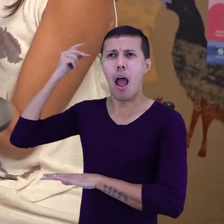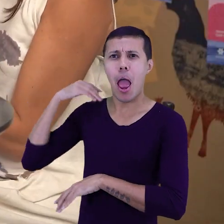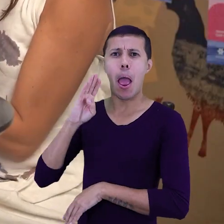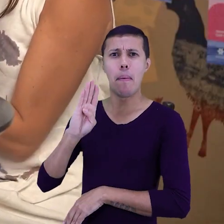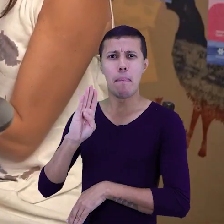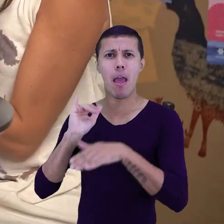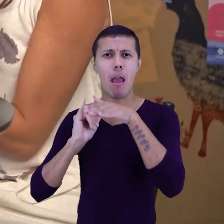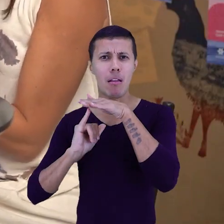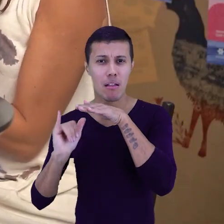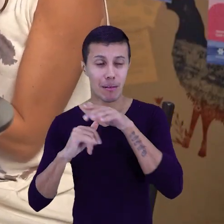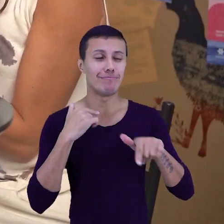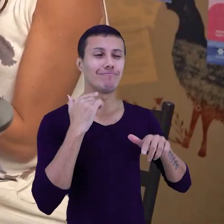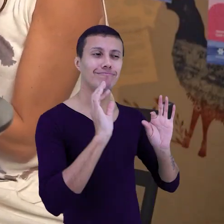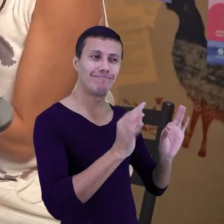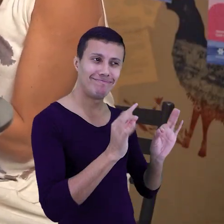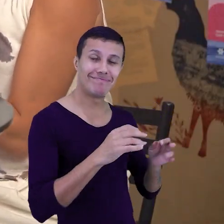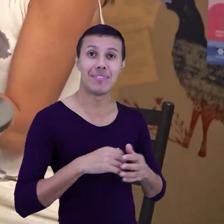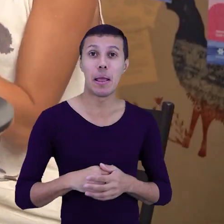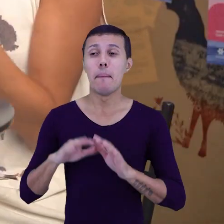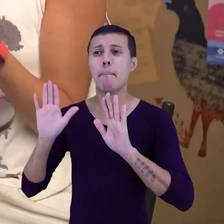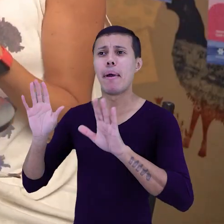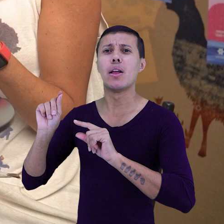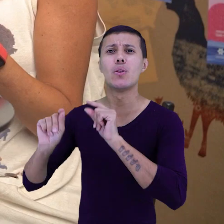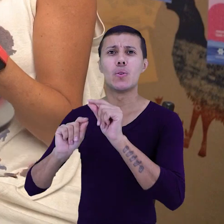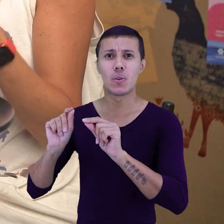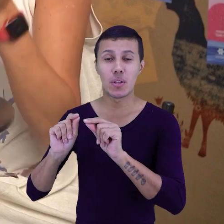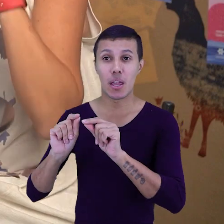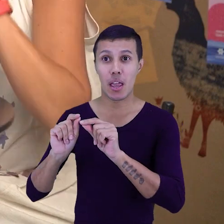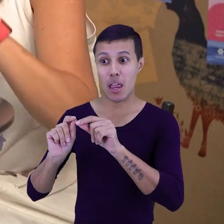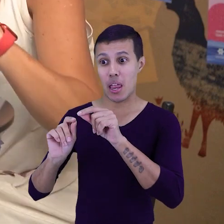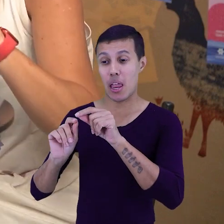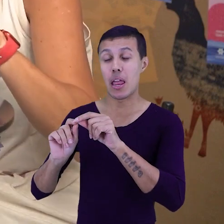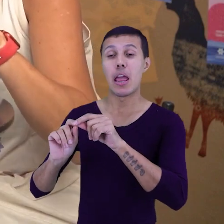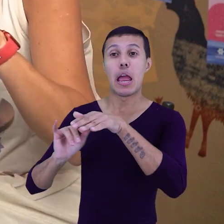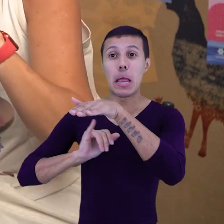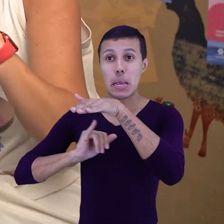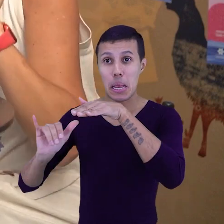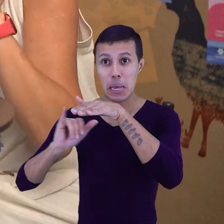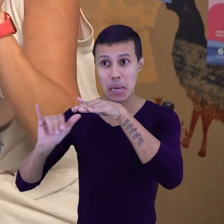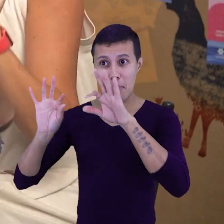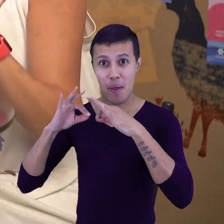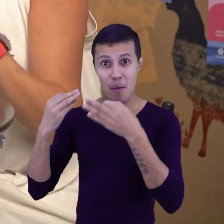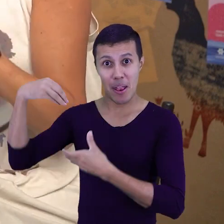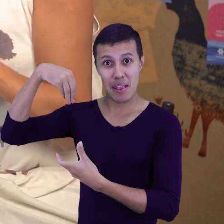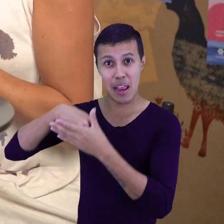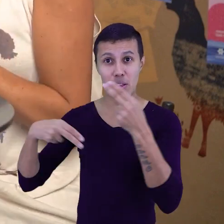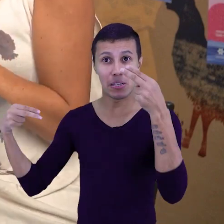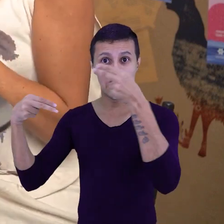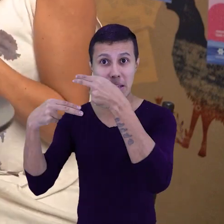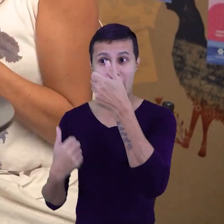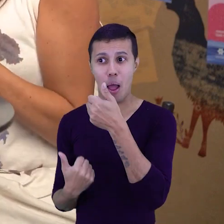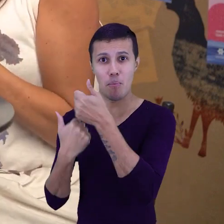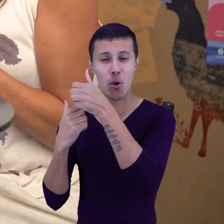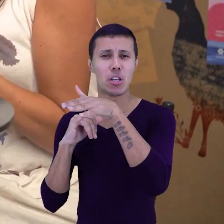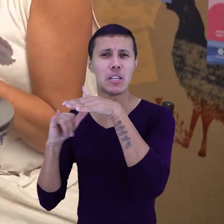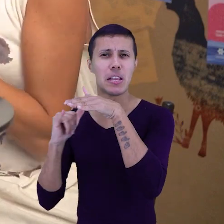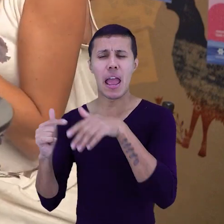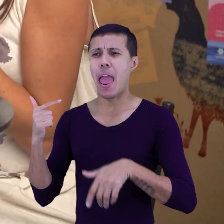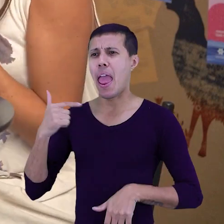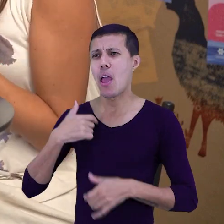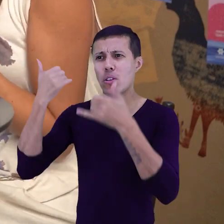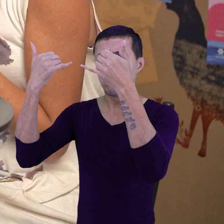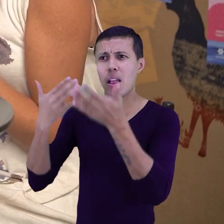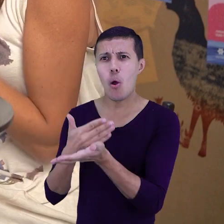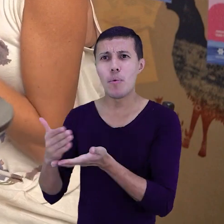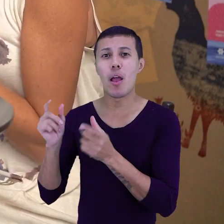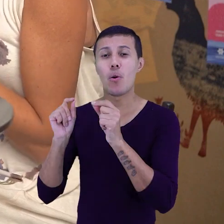você estava na AB Startups. Estava na AB Startups. Agora a Isa é Startup Communities Manager do Sebrae for Startups. E